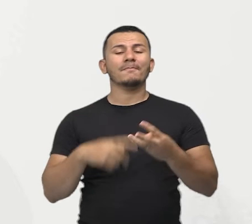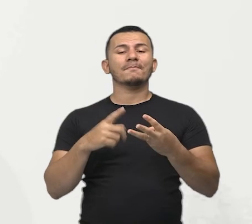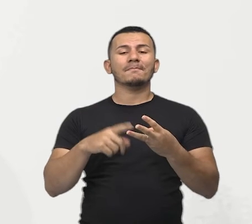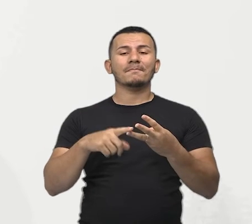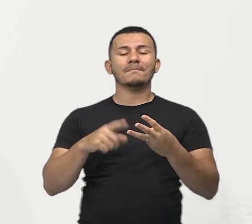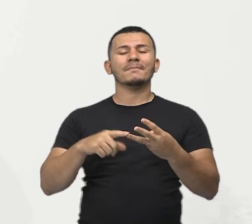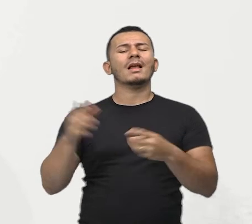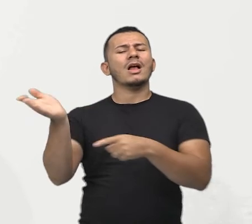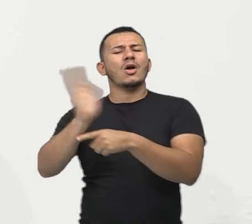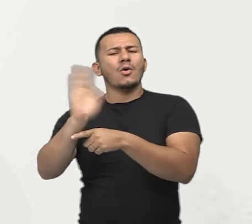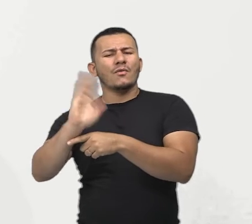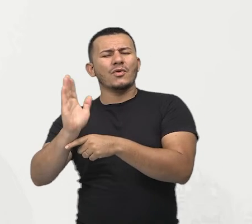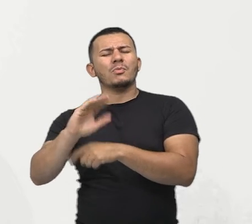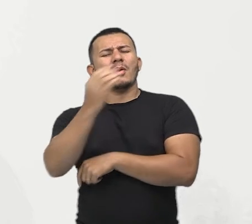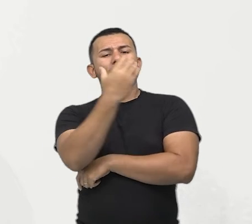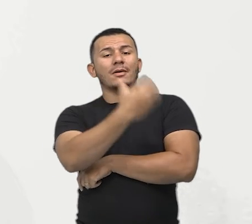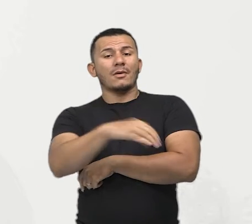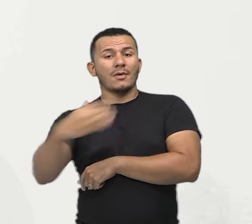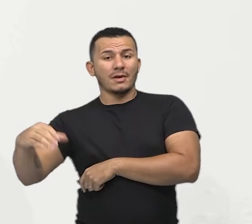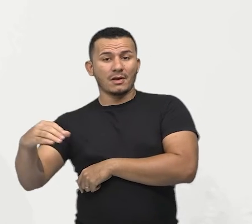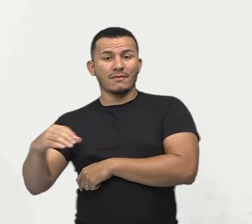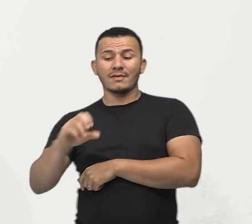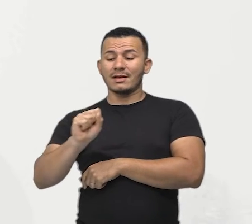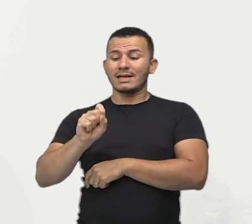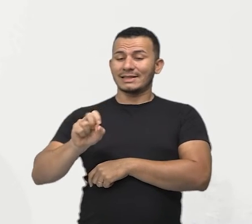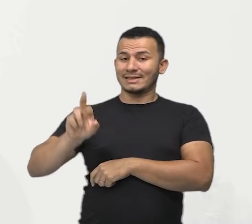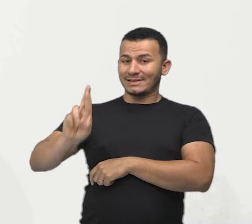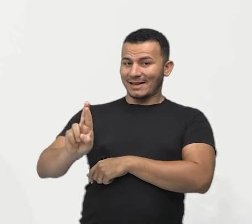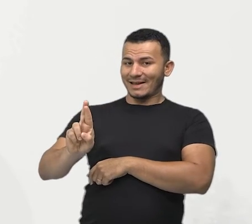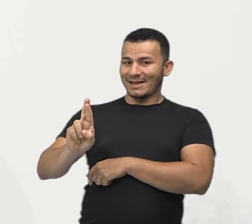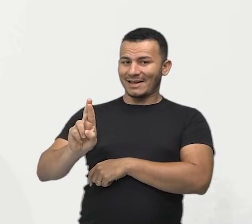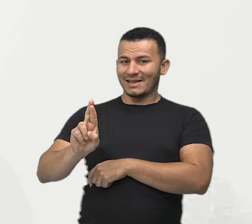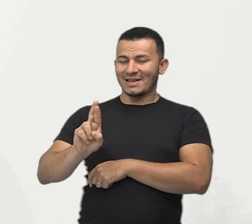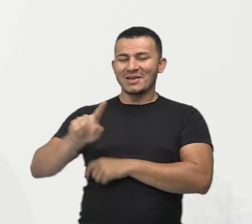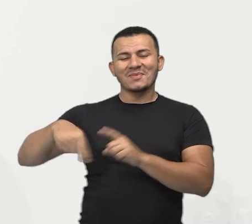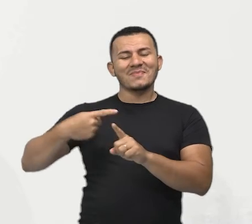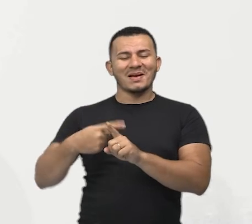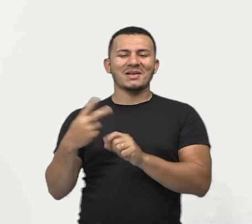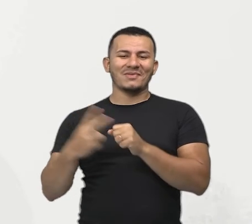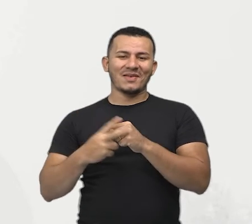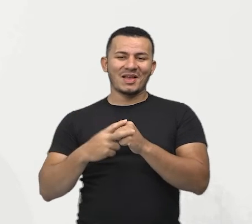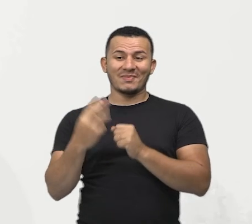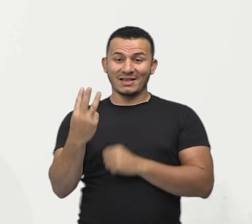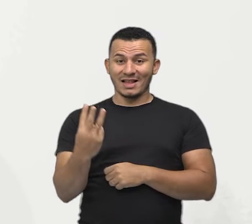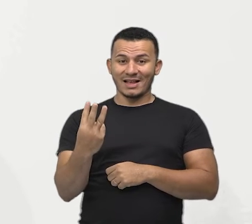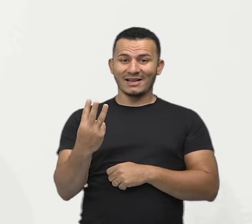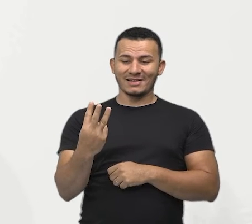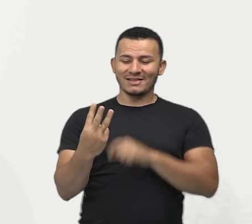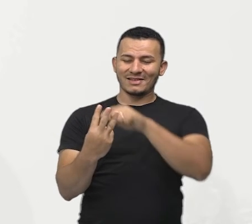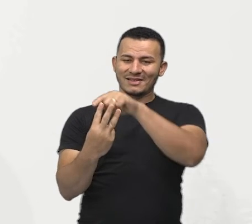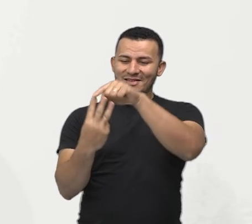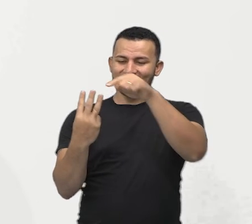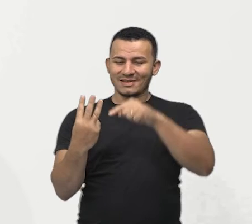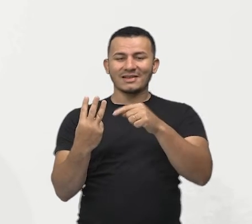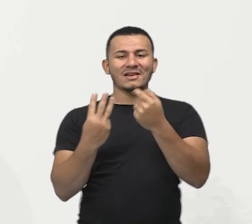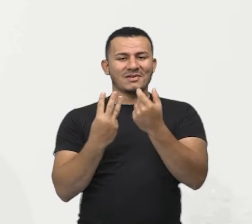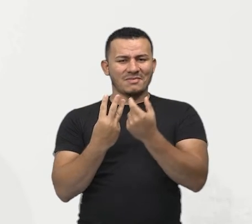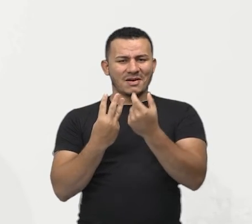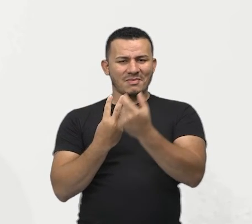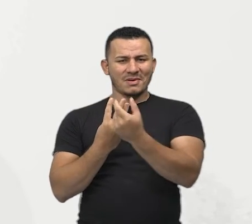oração. Apesar do filme ser horrível, olha o verbo ser, outra oração. Então, observem que o